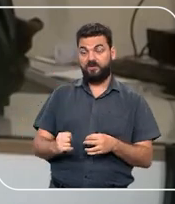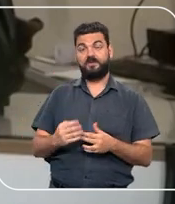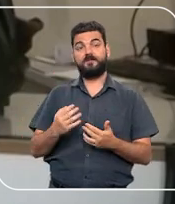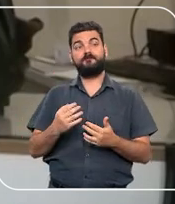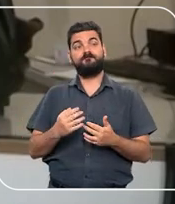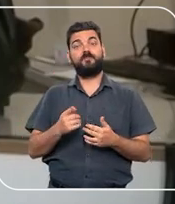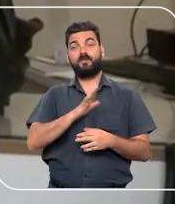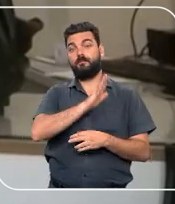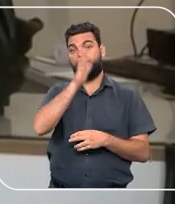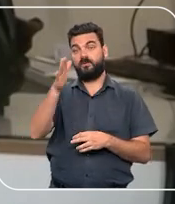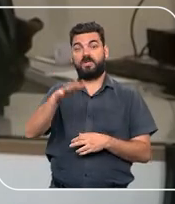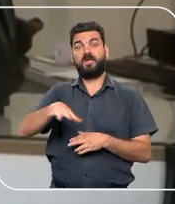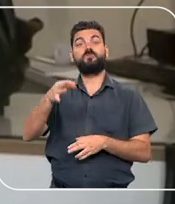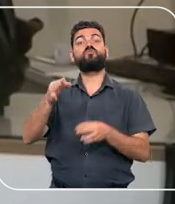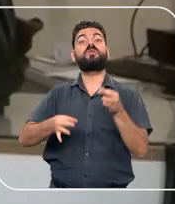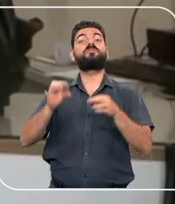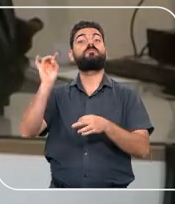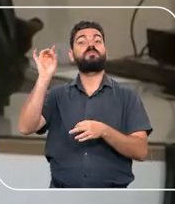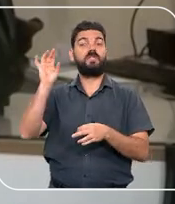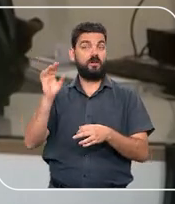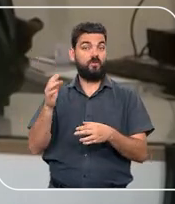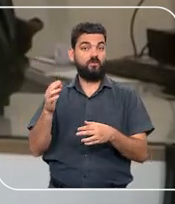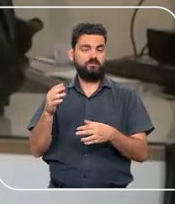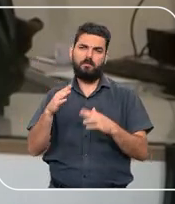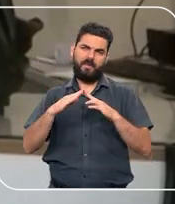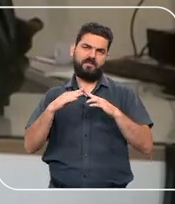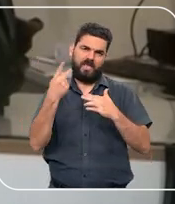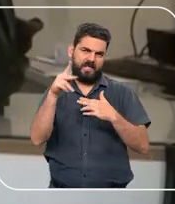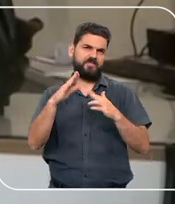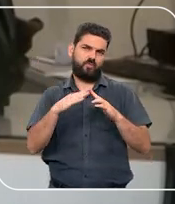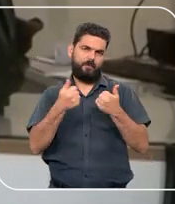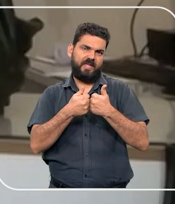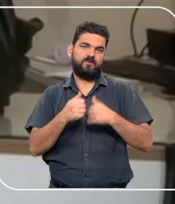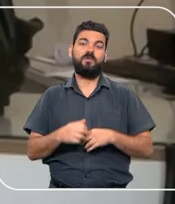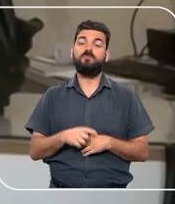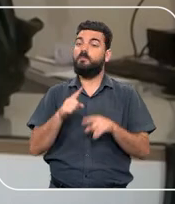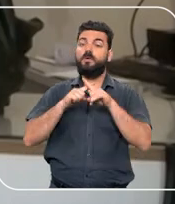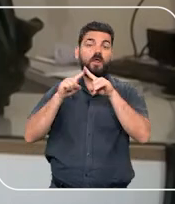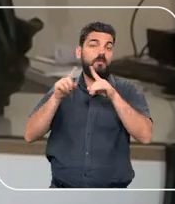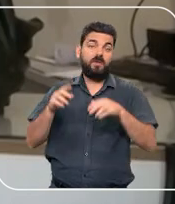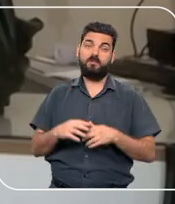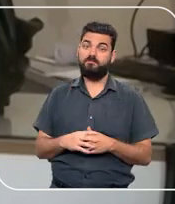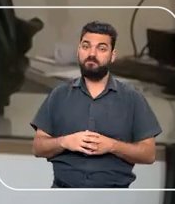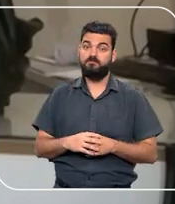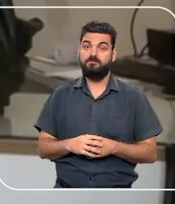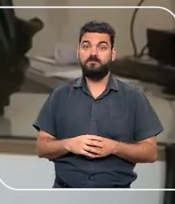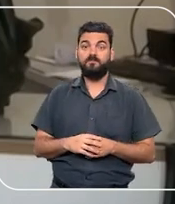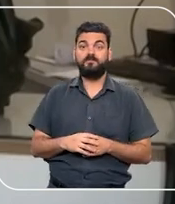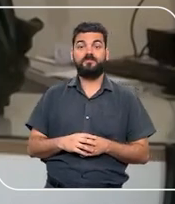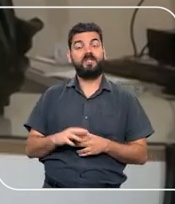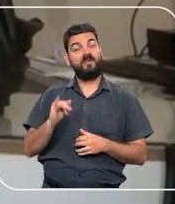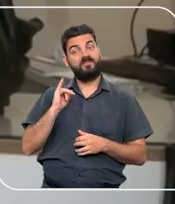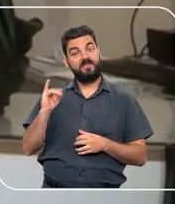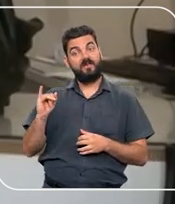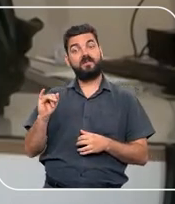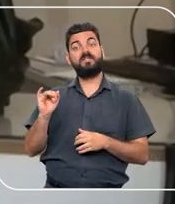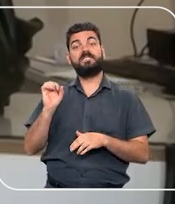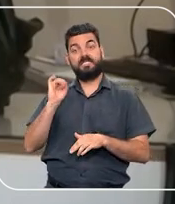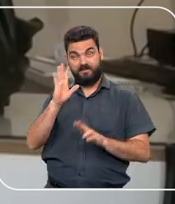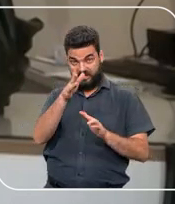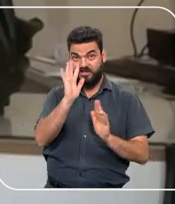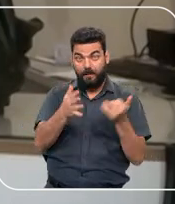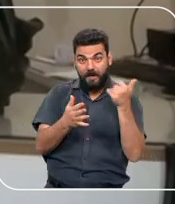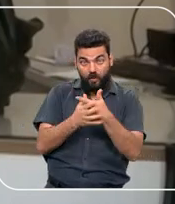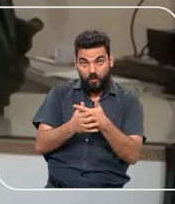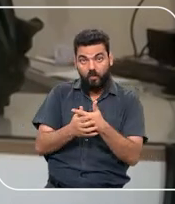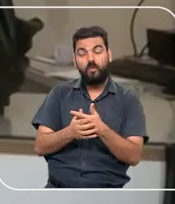decisão o consumidor vai ao juizado especial do local onde ele reside e ele deuta esse acordam pedindo então o